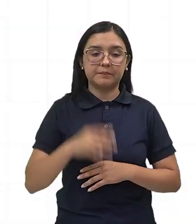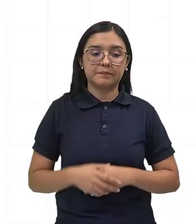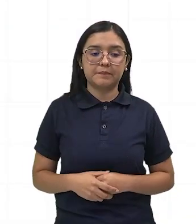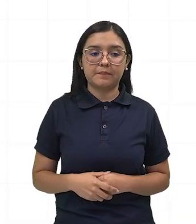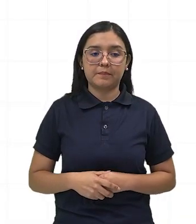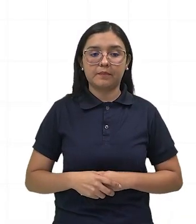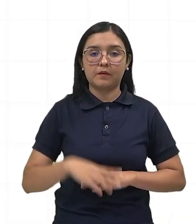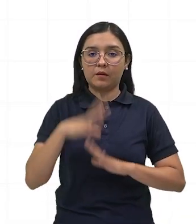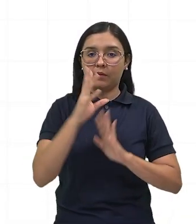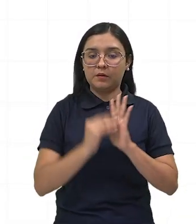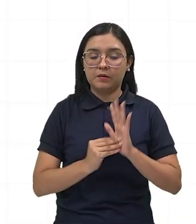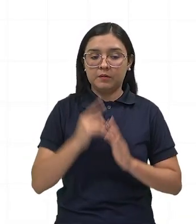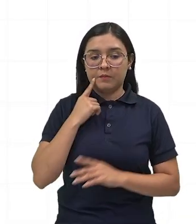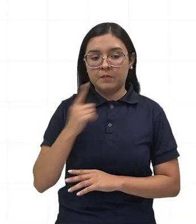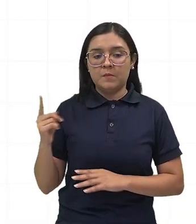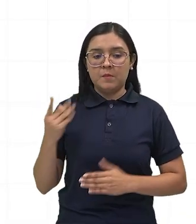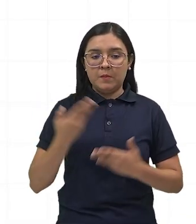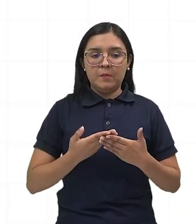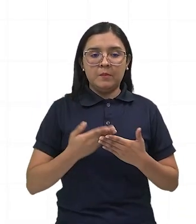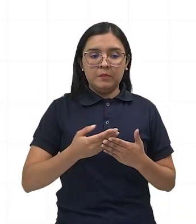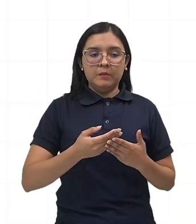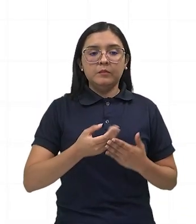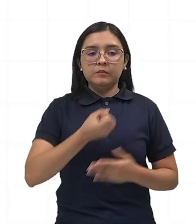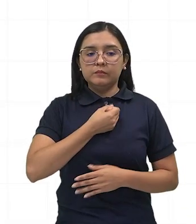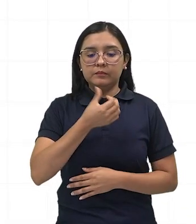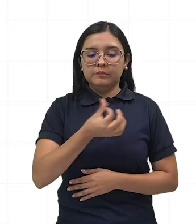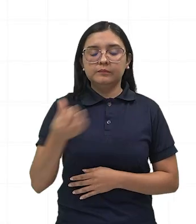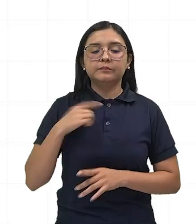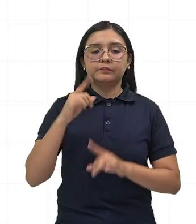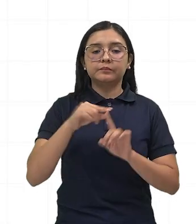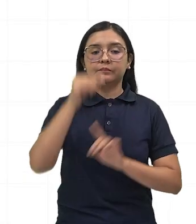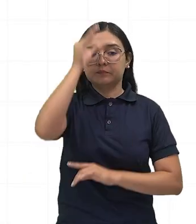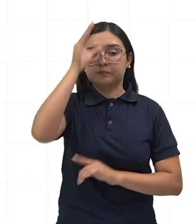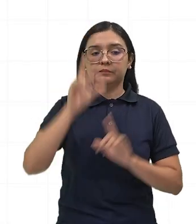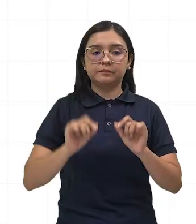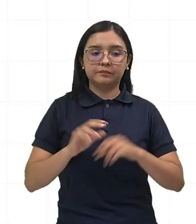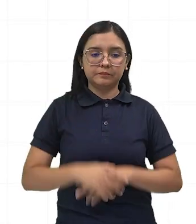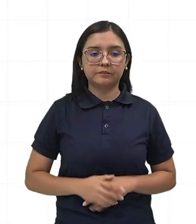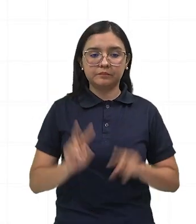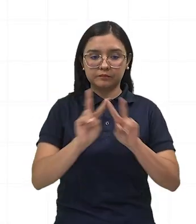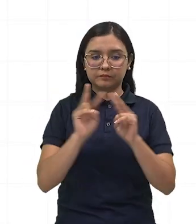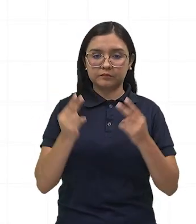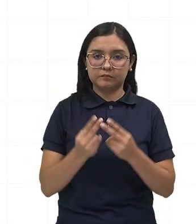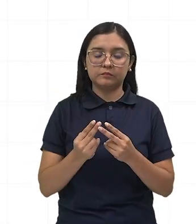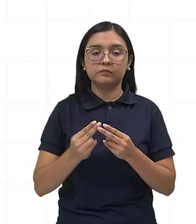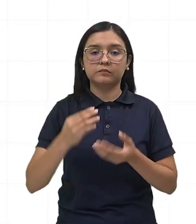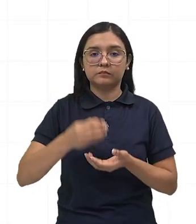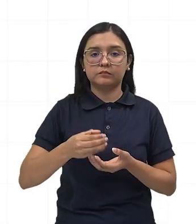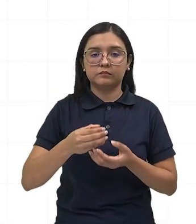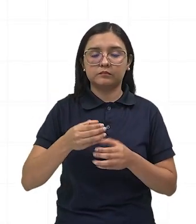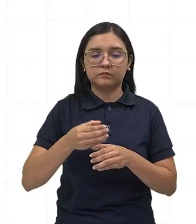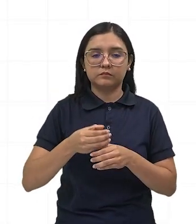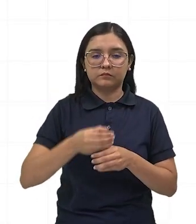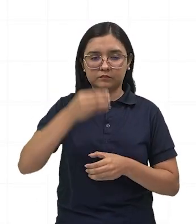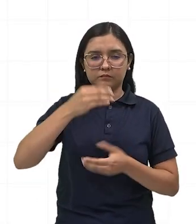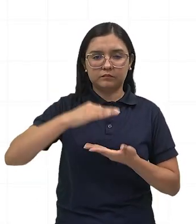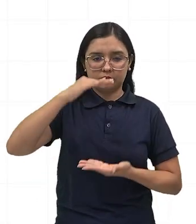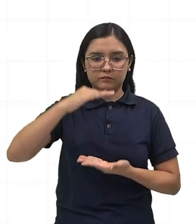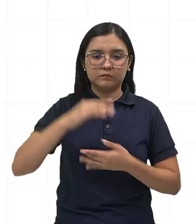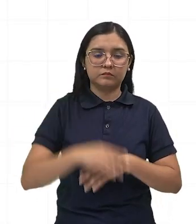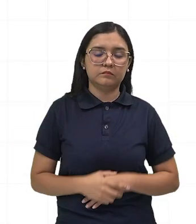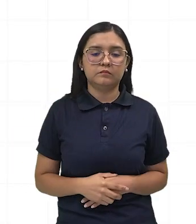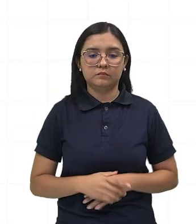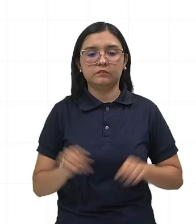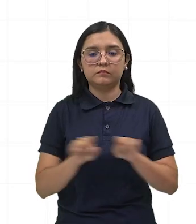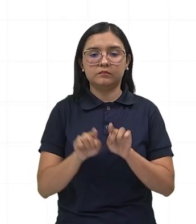temos. Aula 66, objeto de conhecimento, volume de cilindro reto,